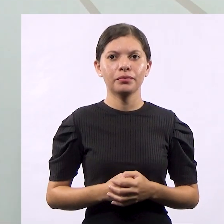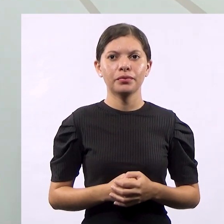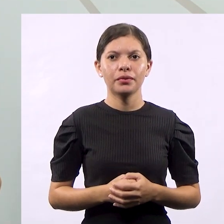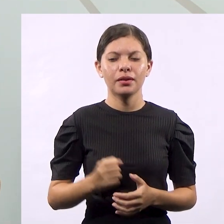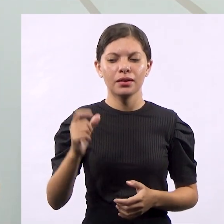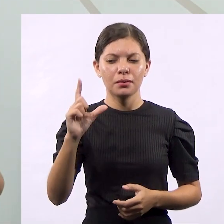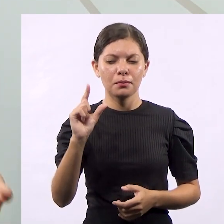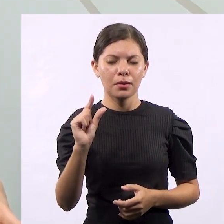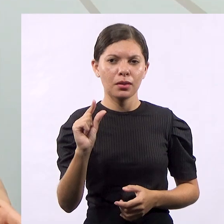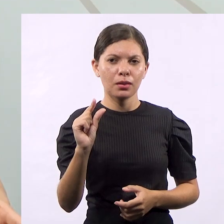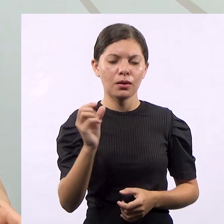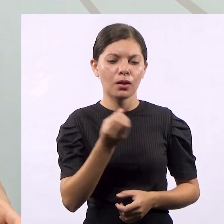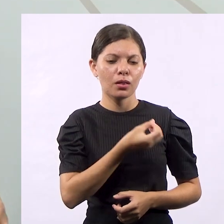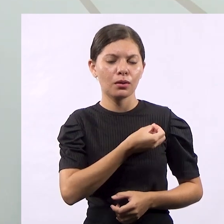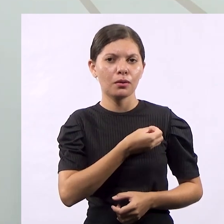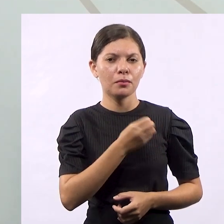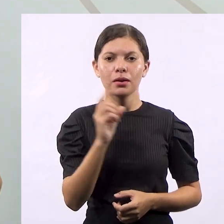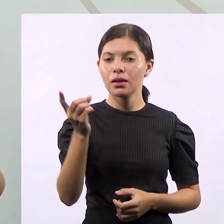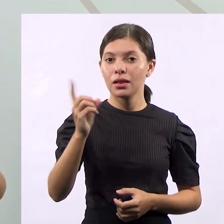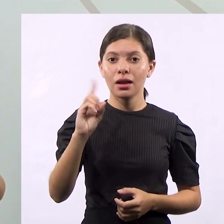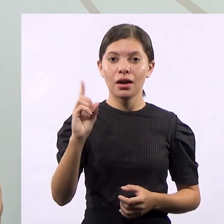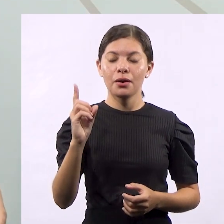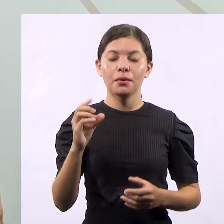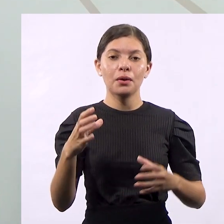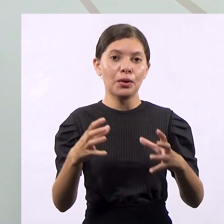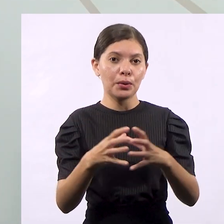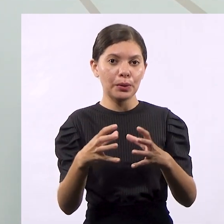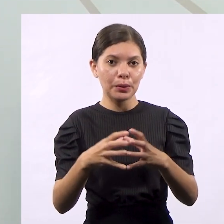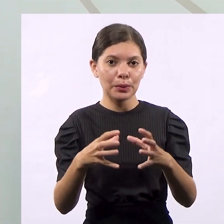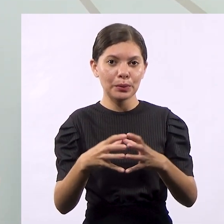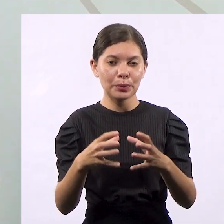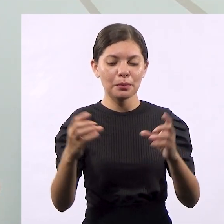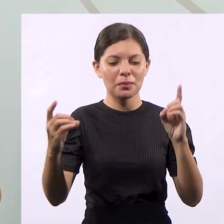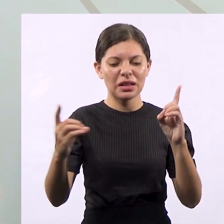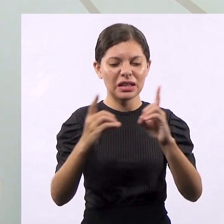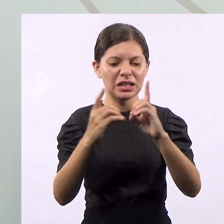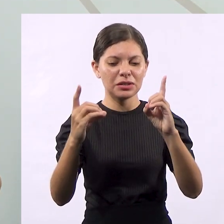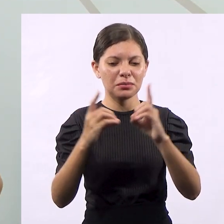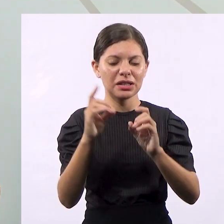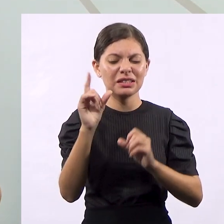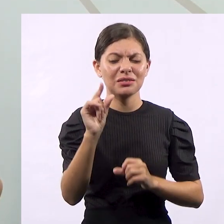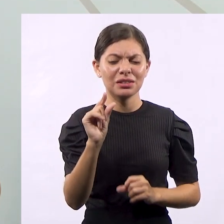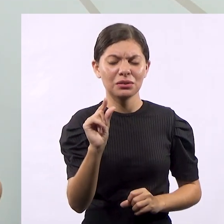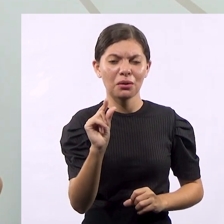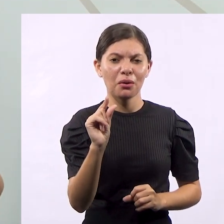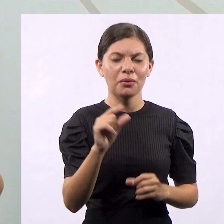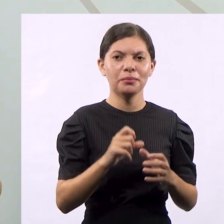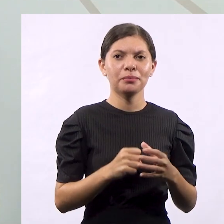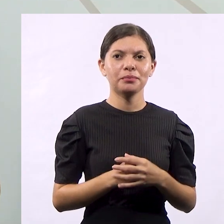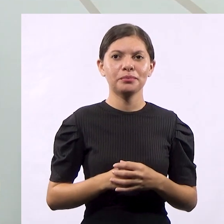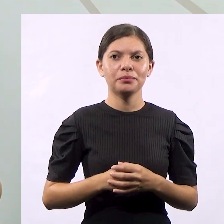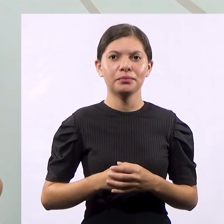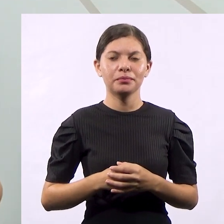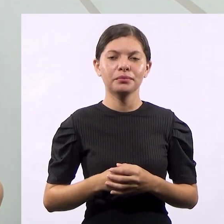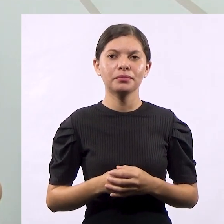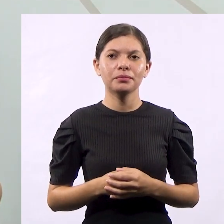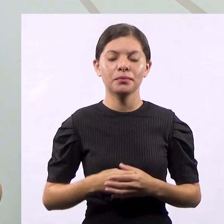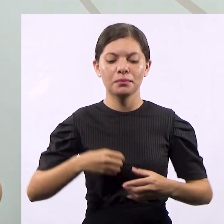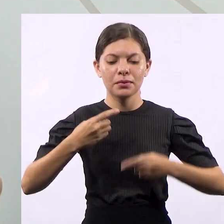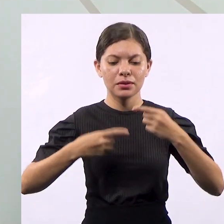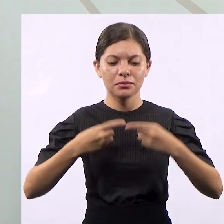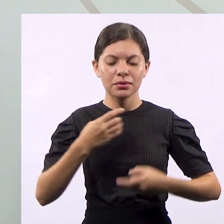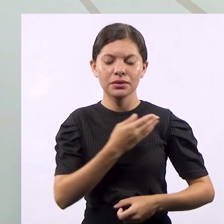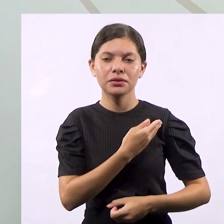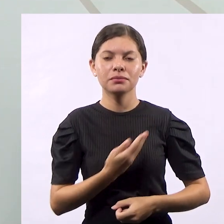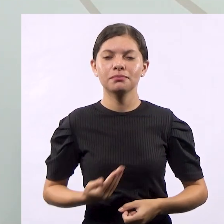minorias não é em menor quantidade, mas são os grupos que são atendidos em menor proporção, né, pelas políticas